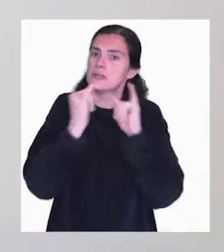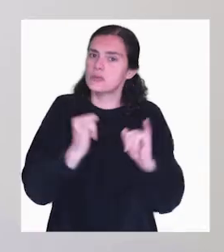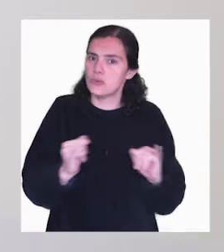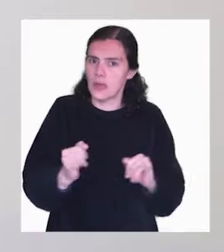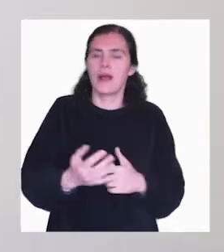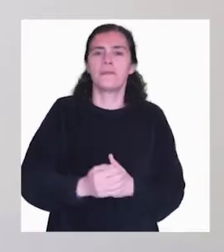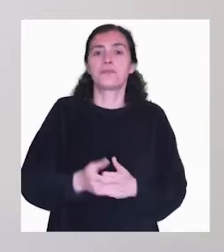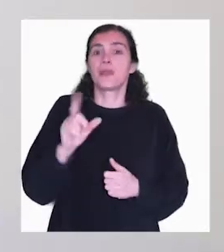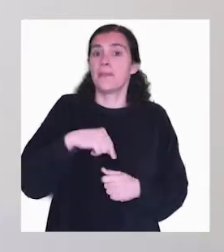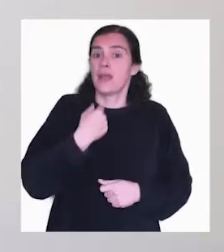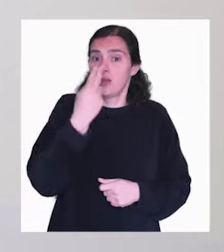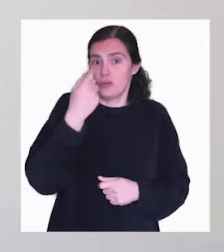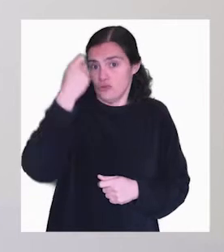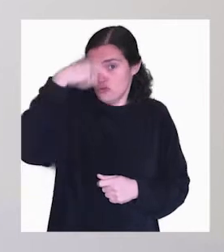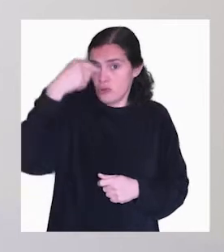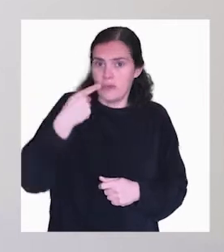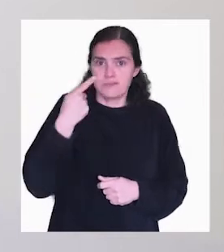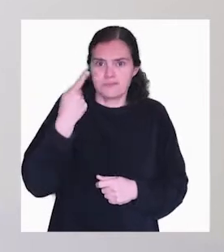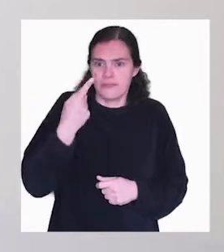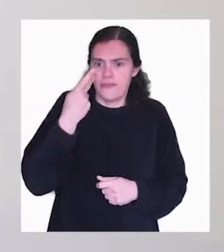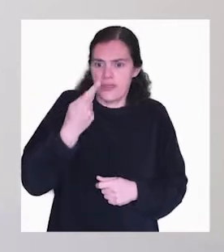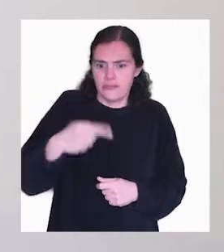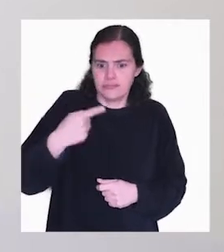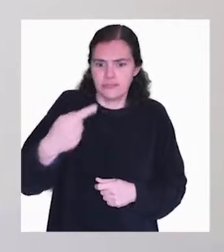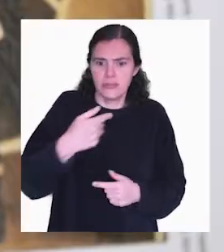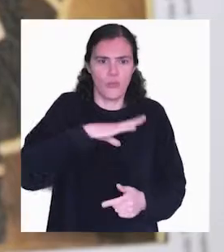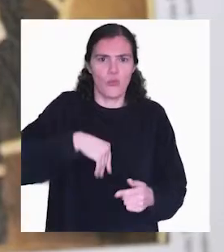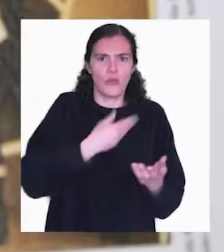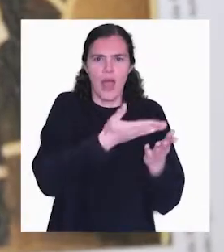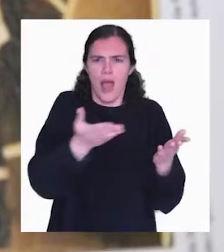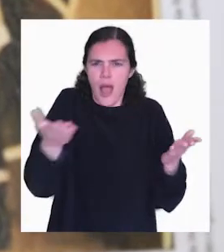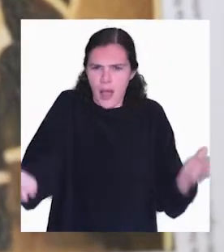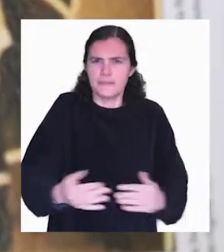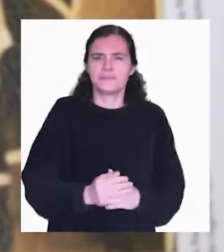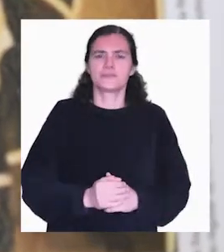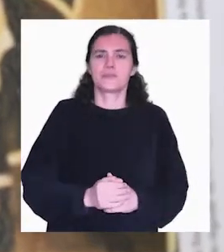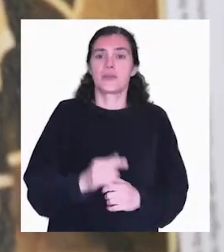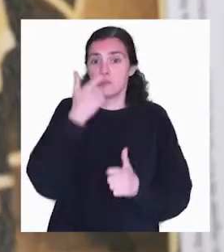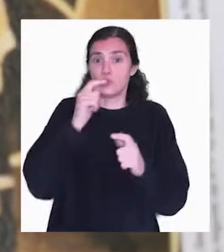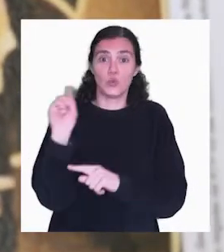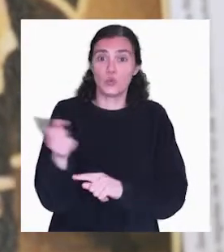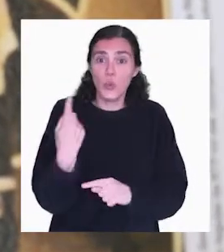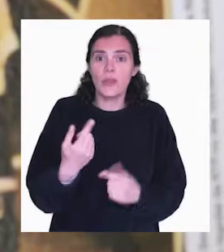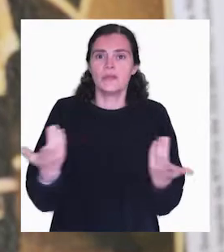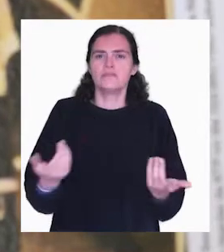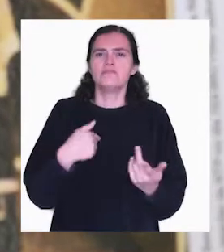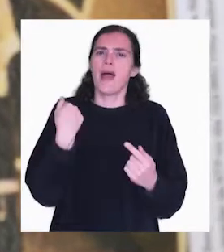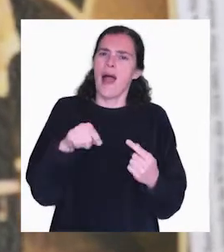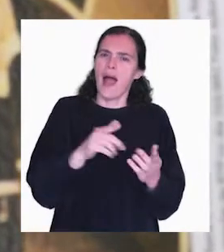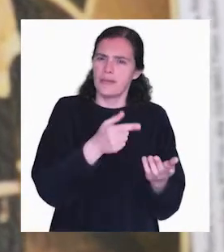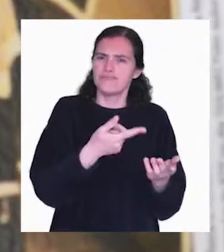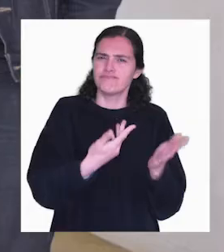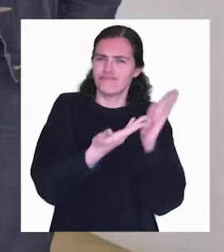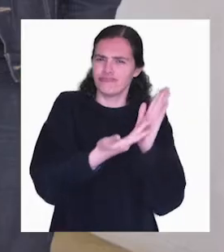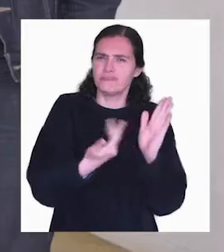internacional e a história do dia-a-dia, das mundividências de todos, estão implícitas